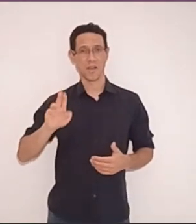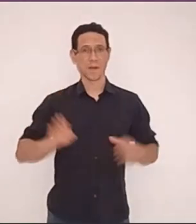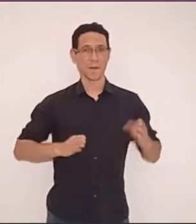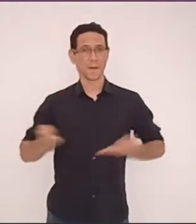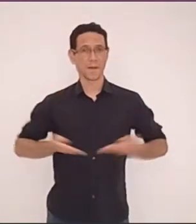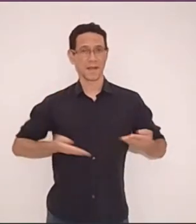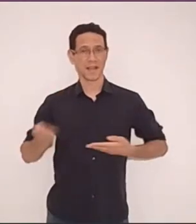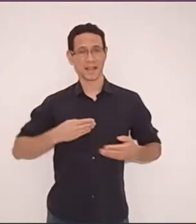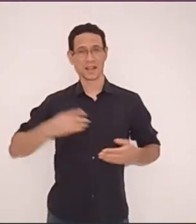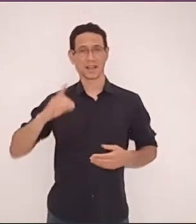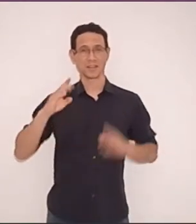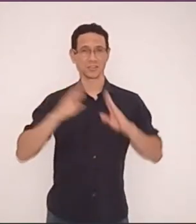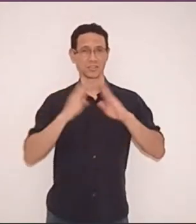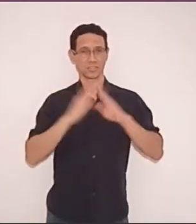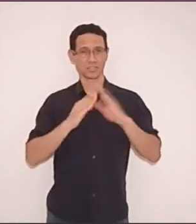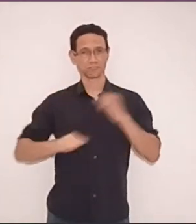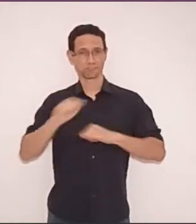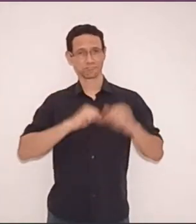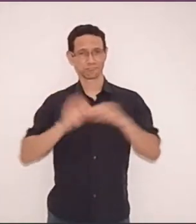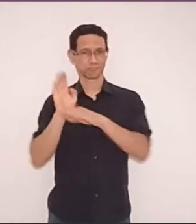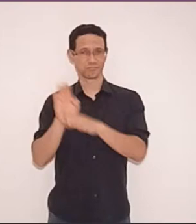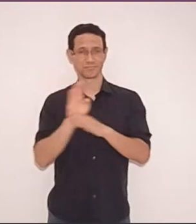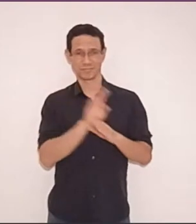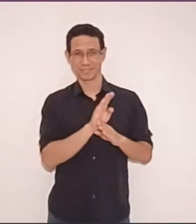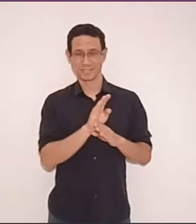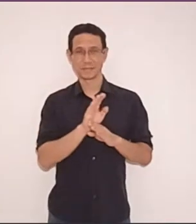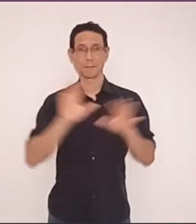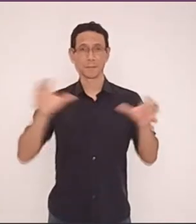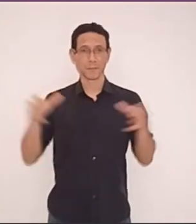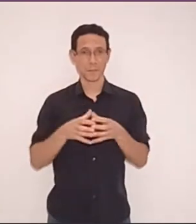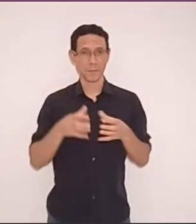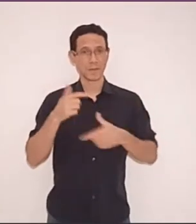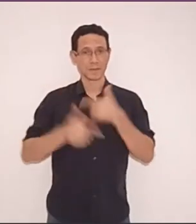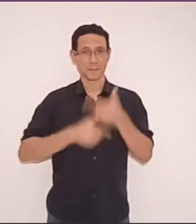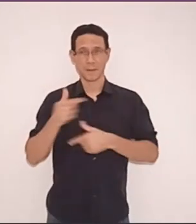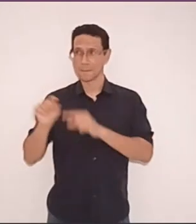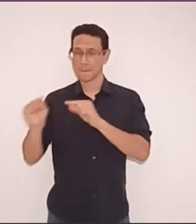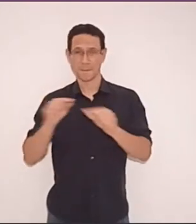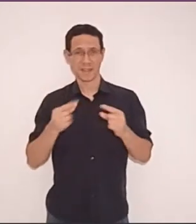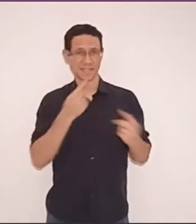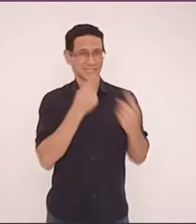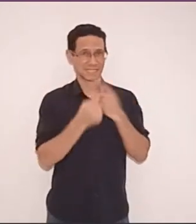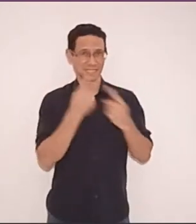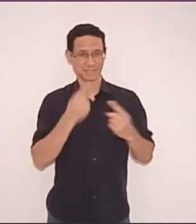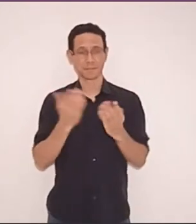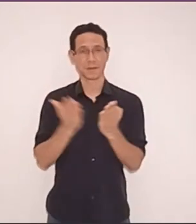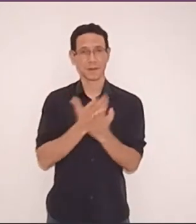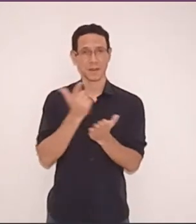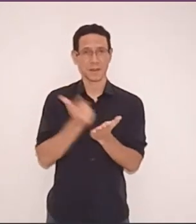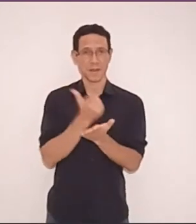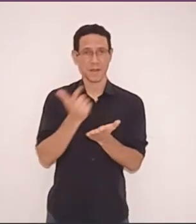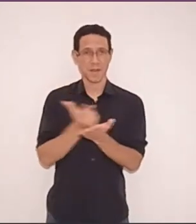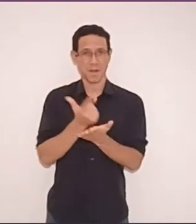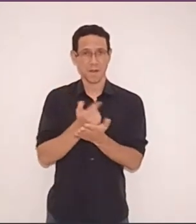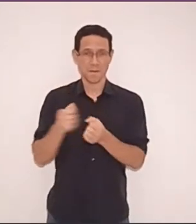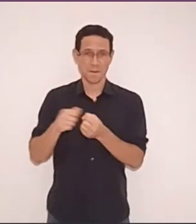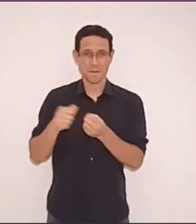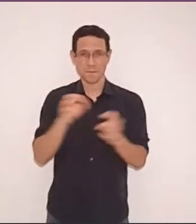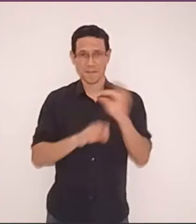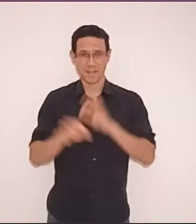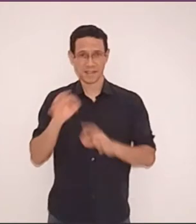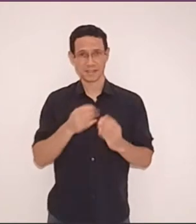depoimentos pessoais e depois diálogos de outras trabalhadoras que originou o livro atualmente mora na capital paulista e se